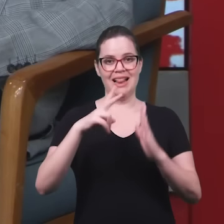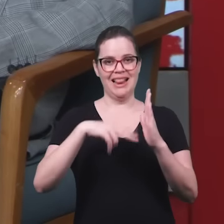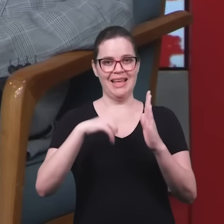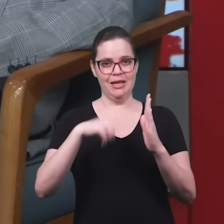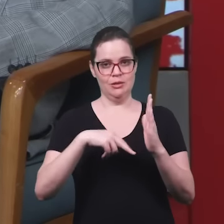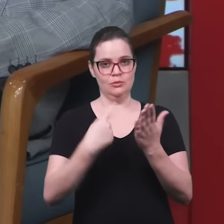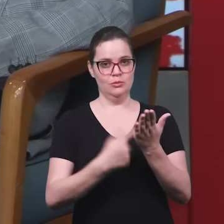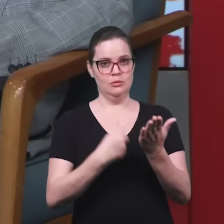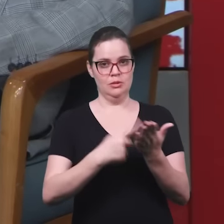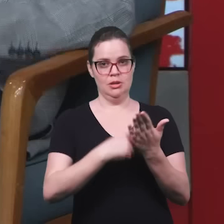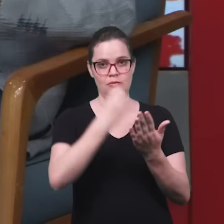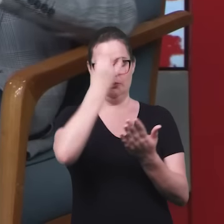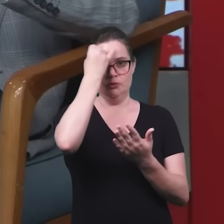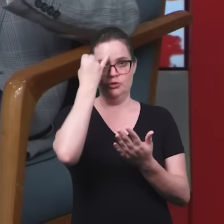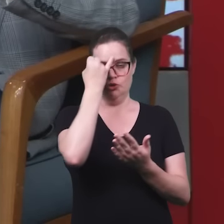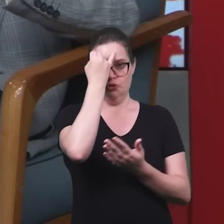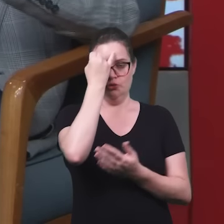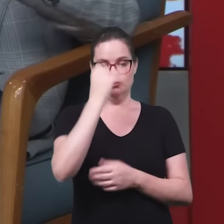Judas,